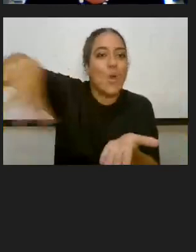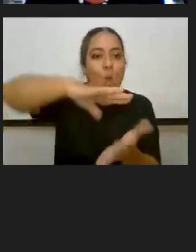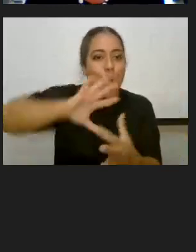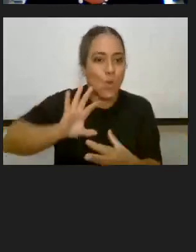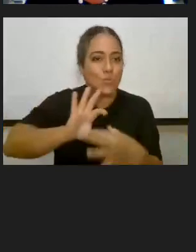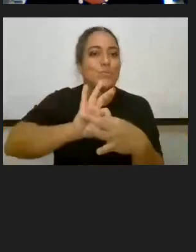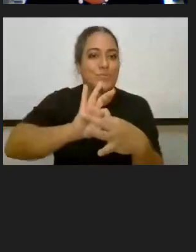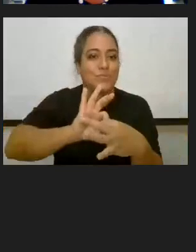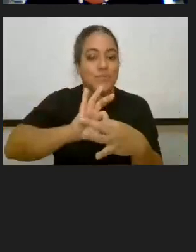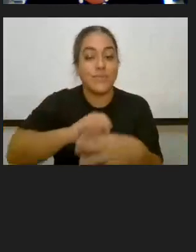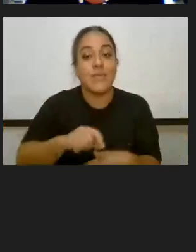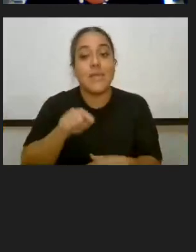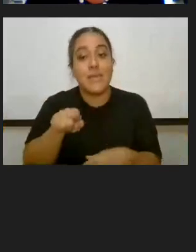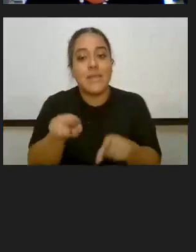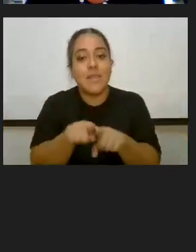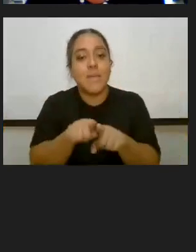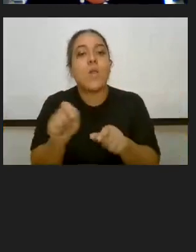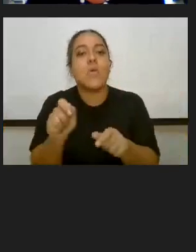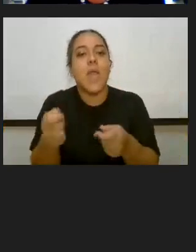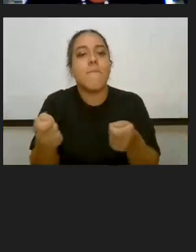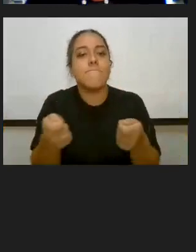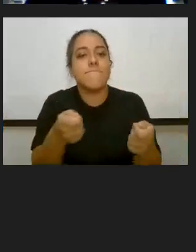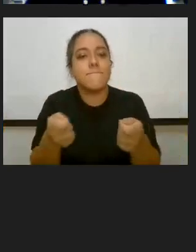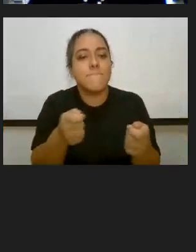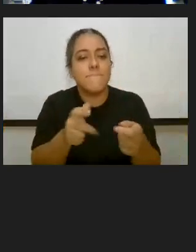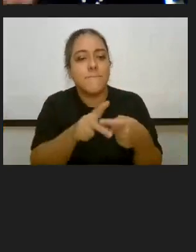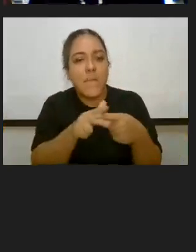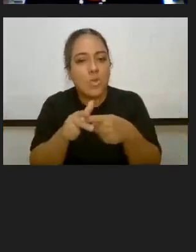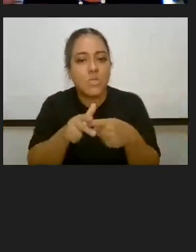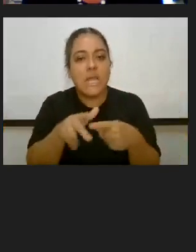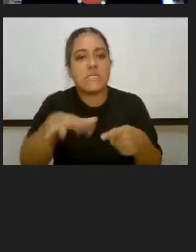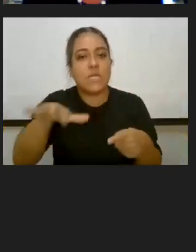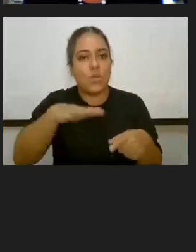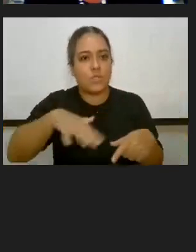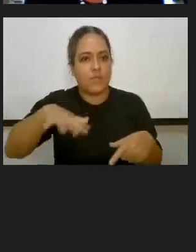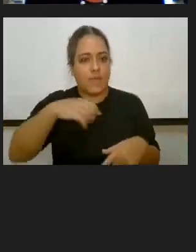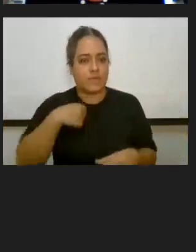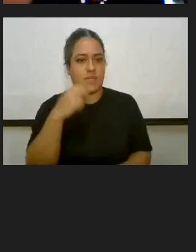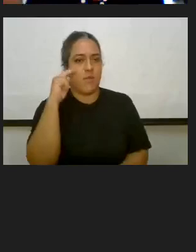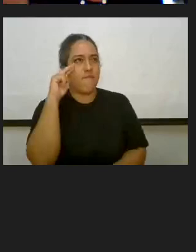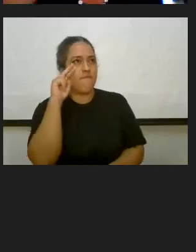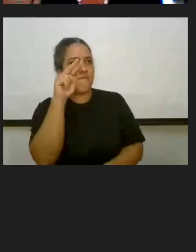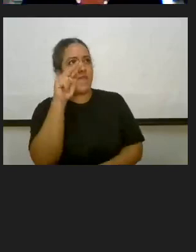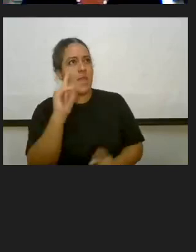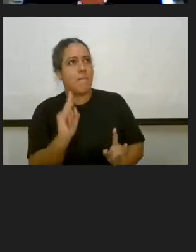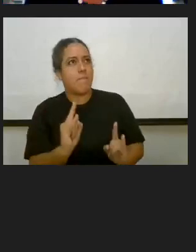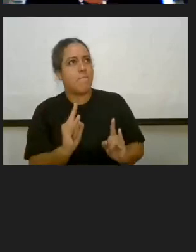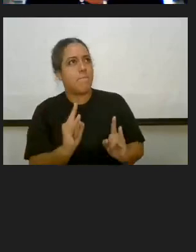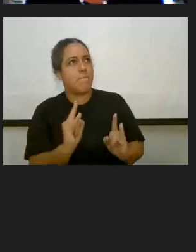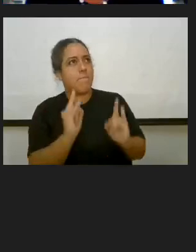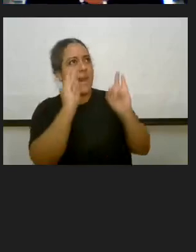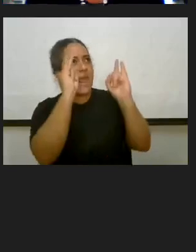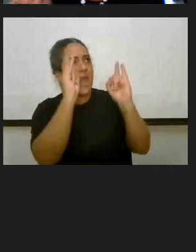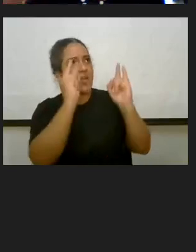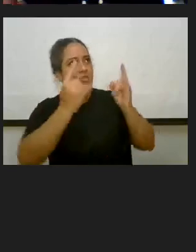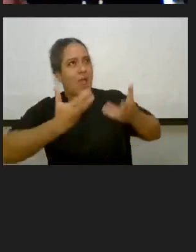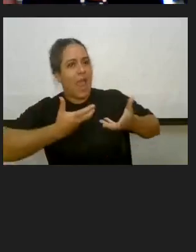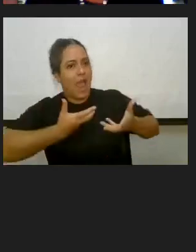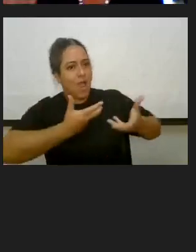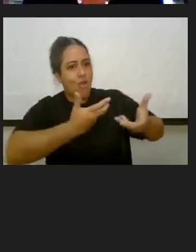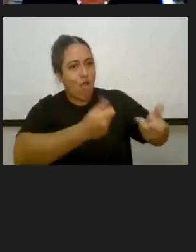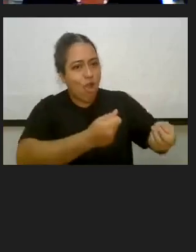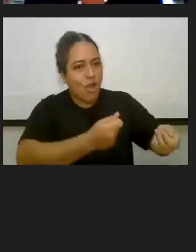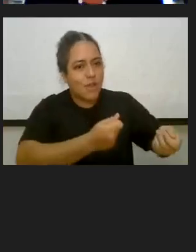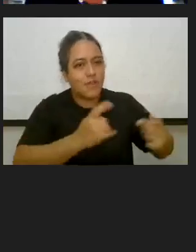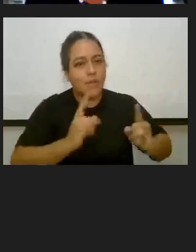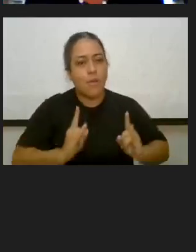geral, essa manutenção do espaço. Você olha para o prédio, é um prédio que acolhe, é um